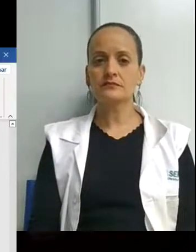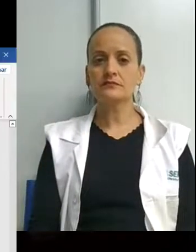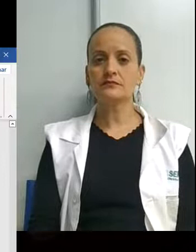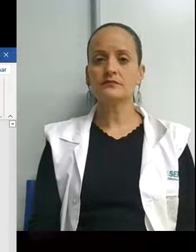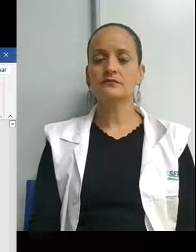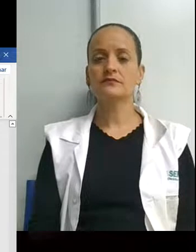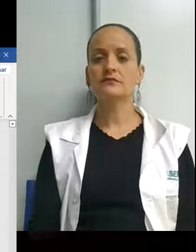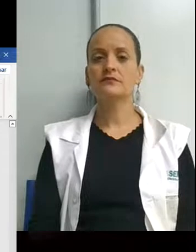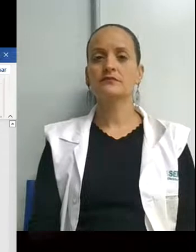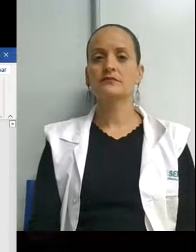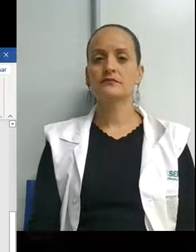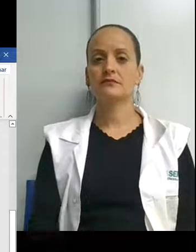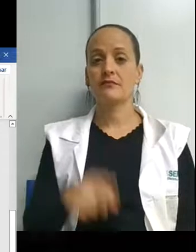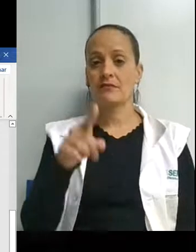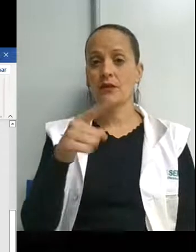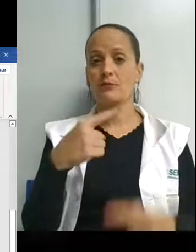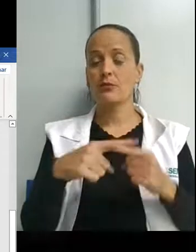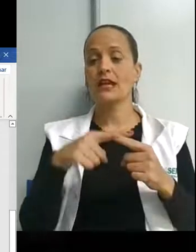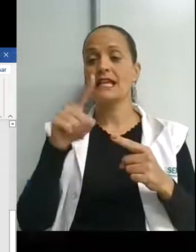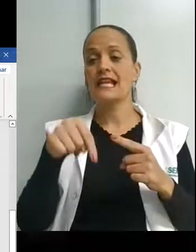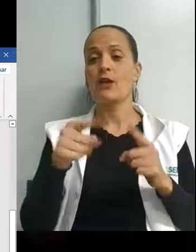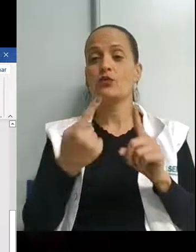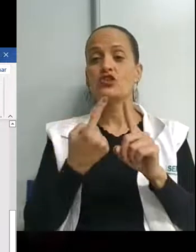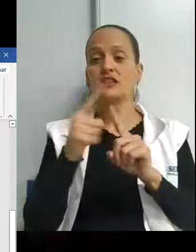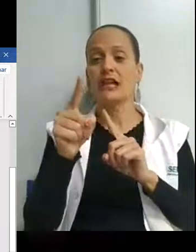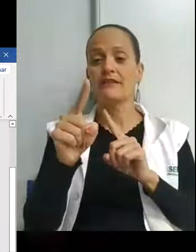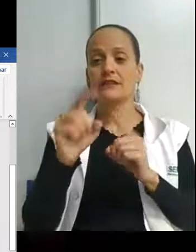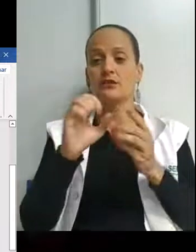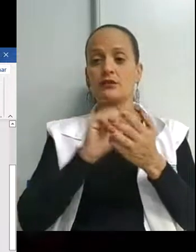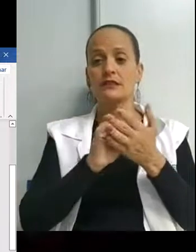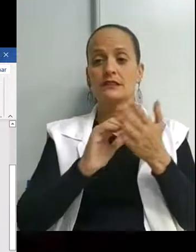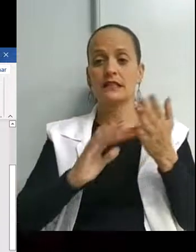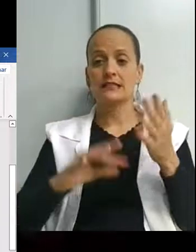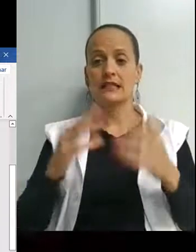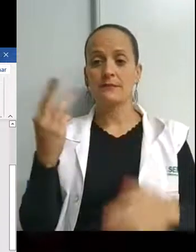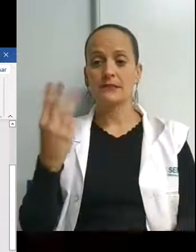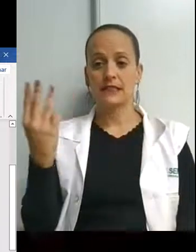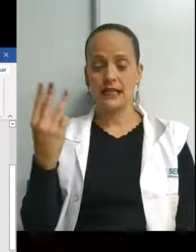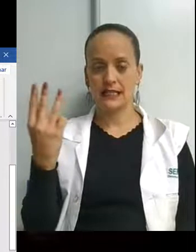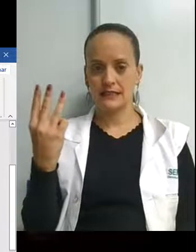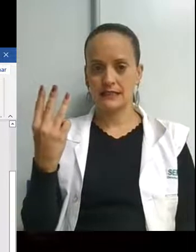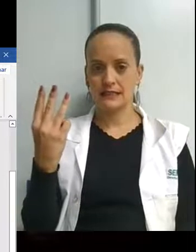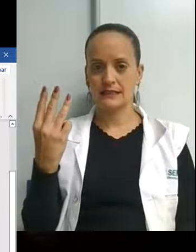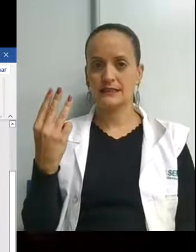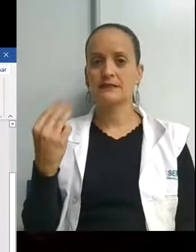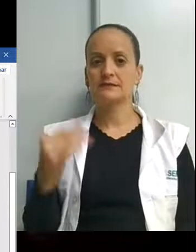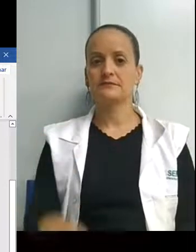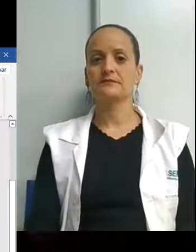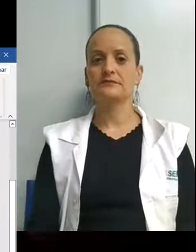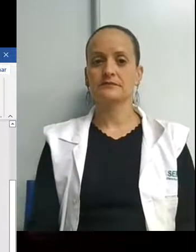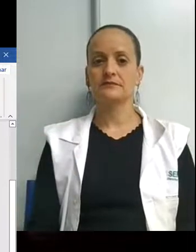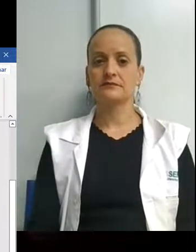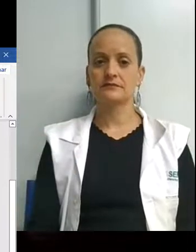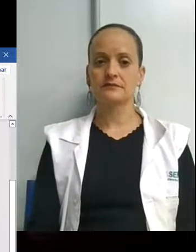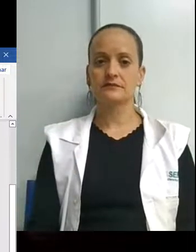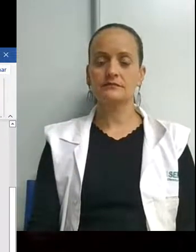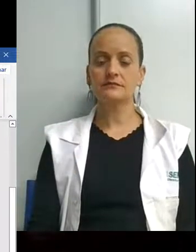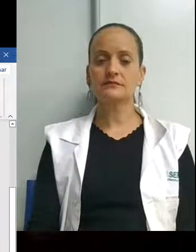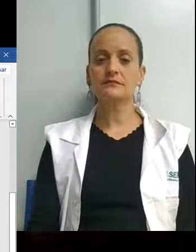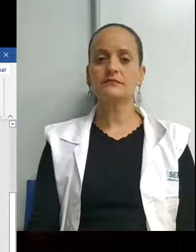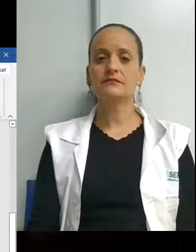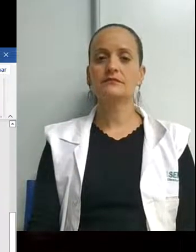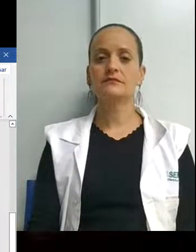É o primeiro desafio do quê? Da SAP 3, né? Aí você fala assim, professor, qual que é o